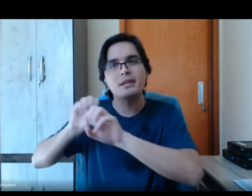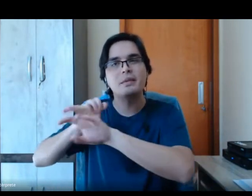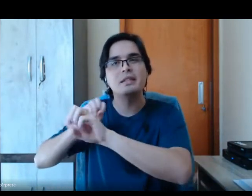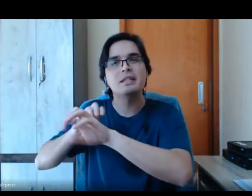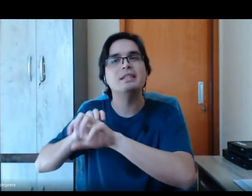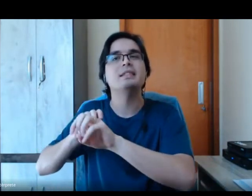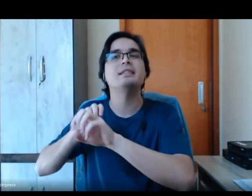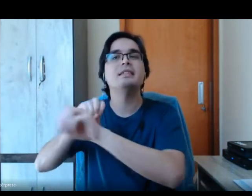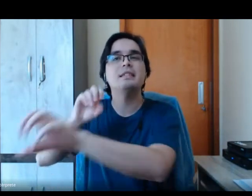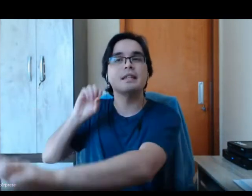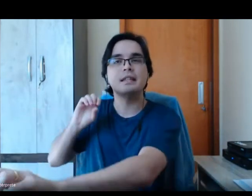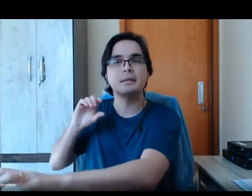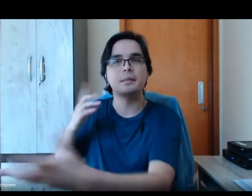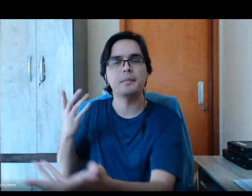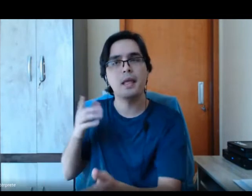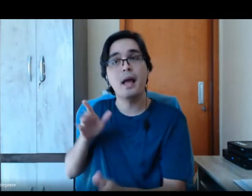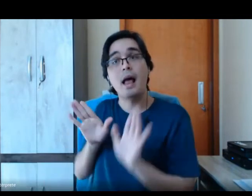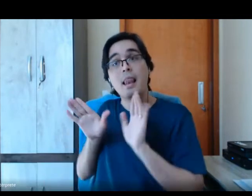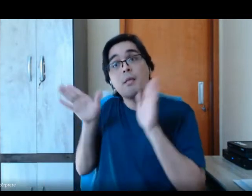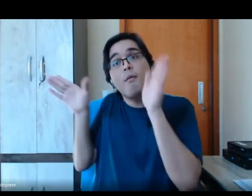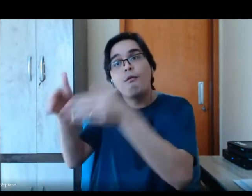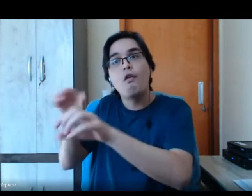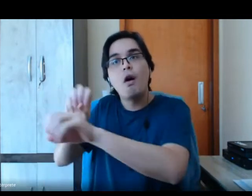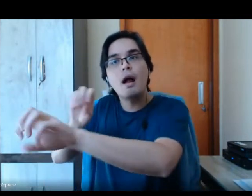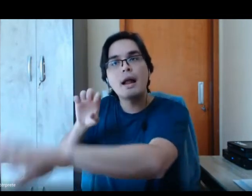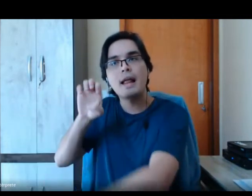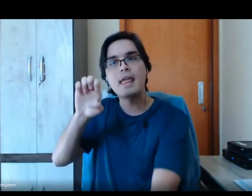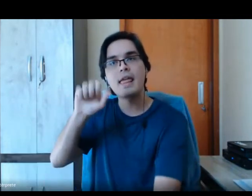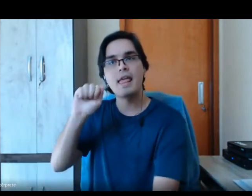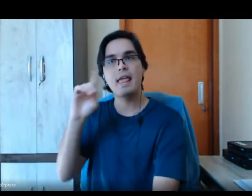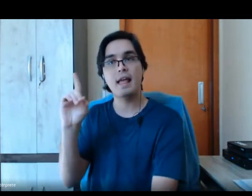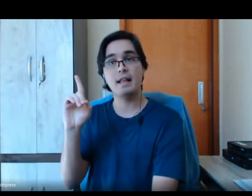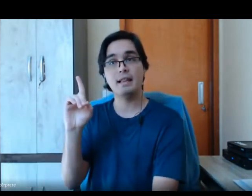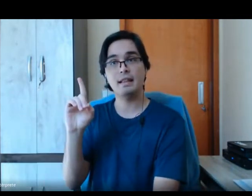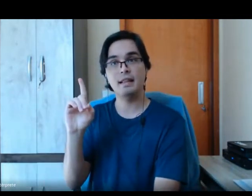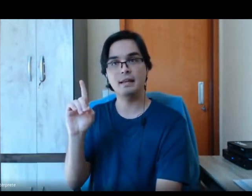Quer que eu responda, Sabrina? Eu acho que esse planejamento